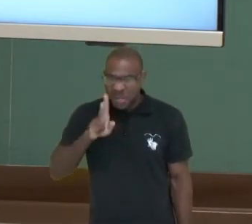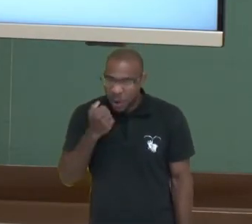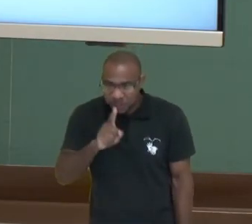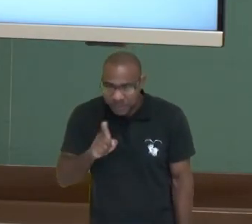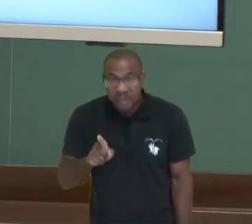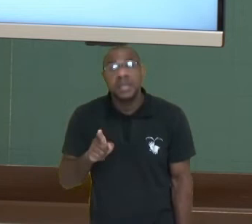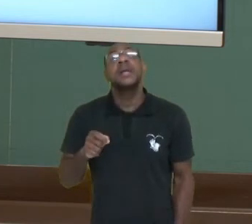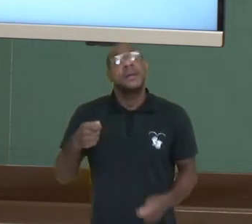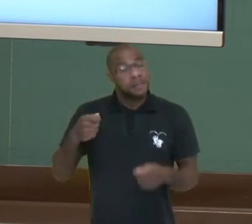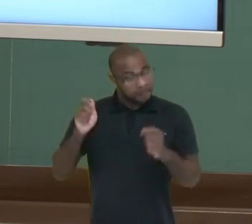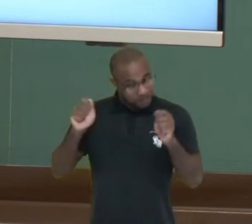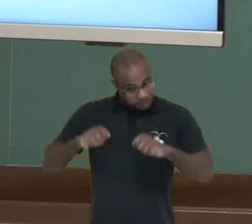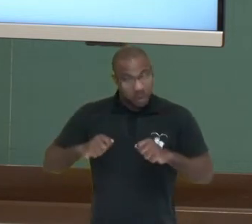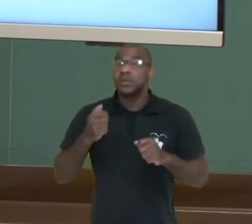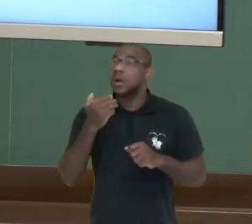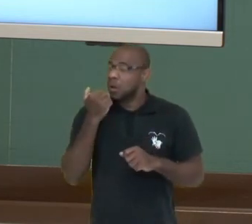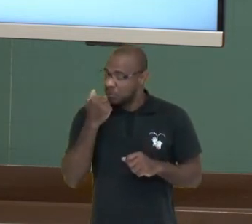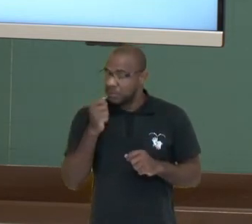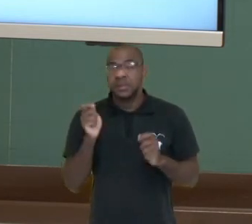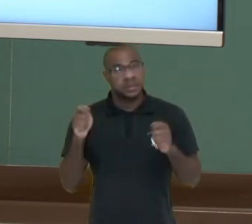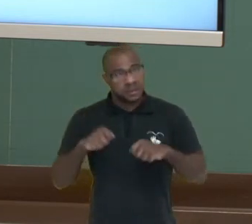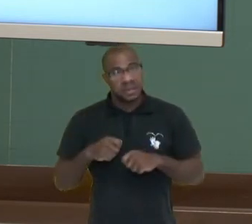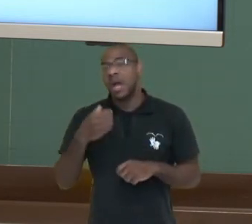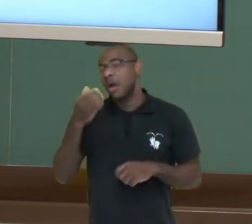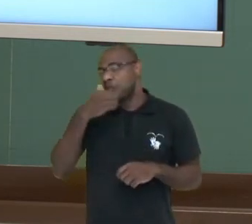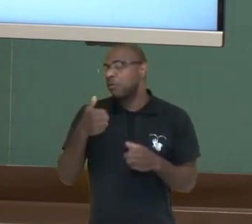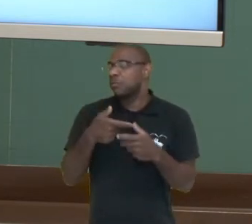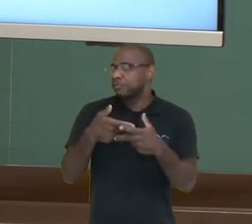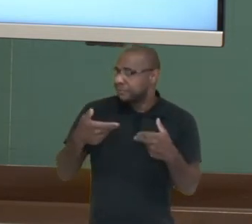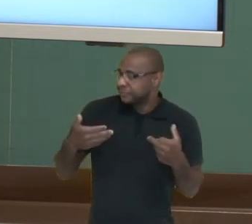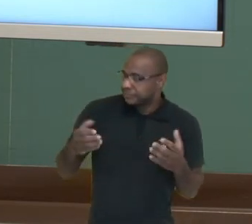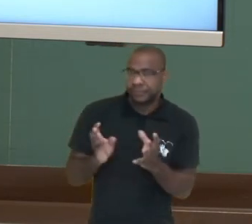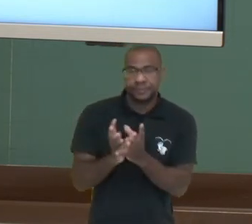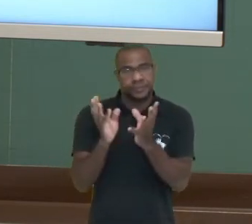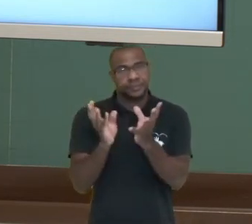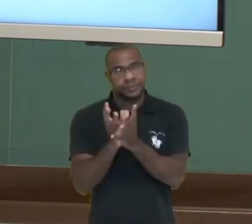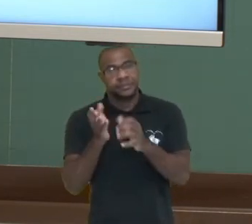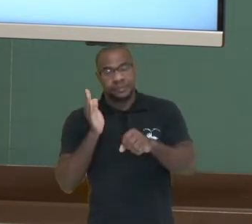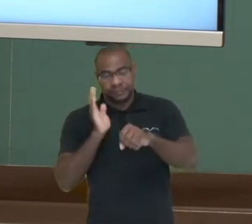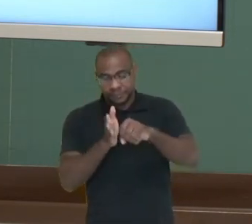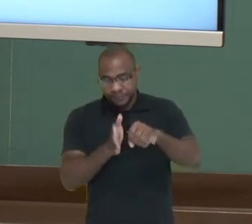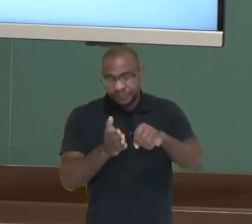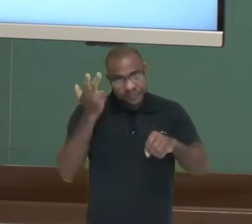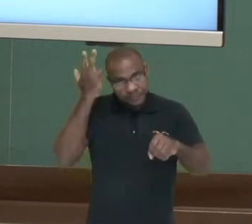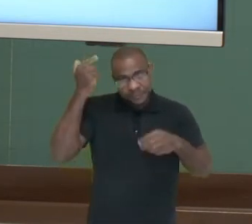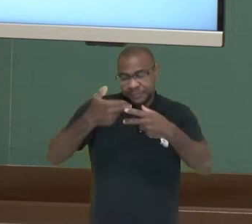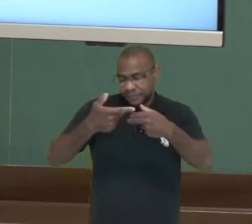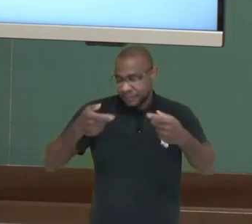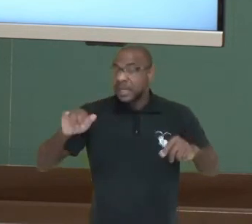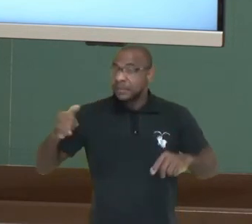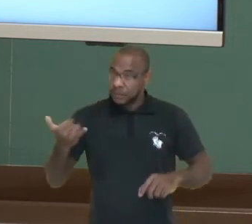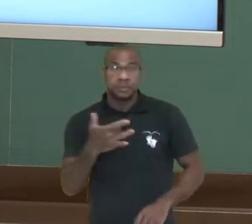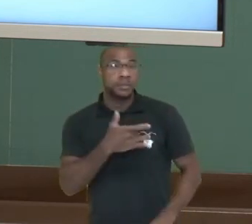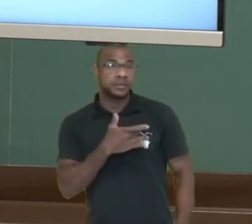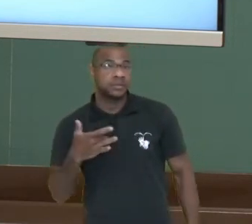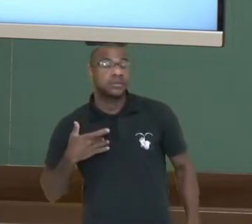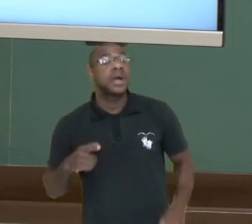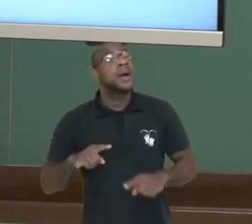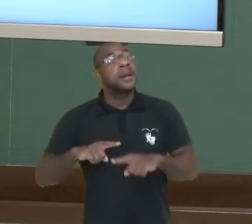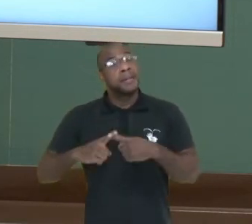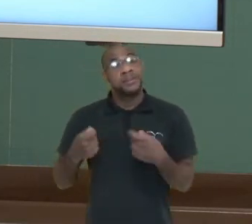deve comer sim. Comer frutas, verduras, legumes é muito importante para a saúde.